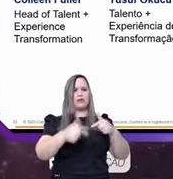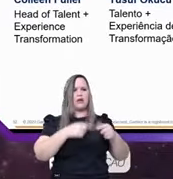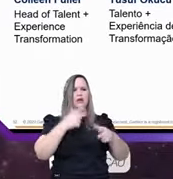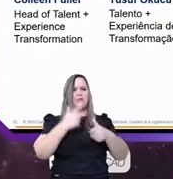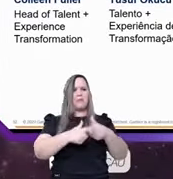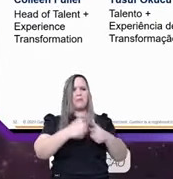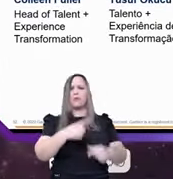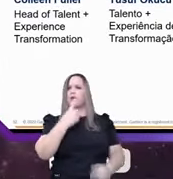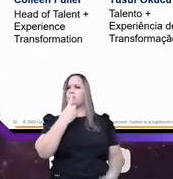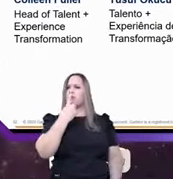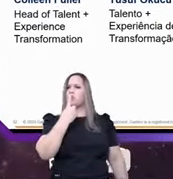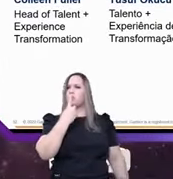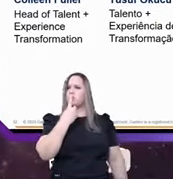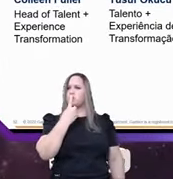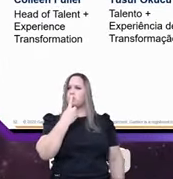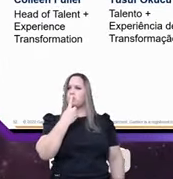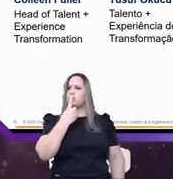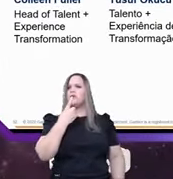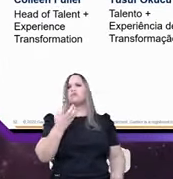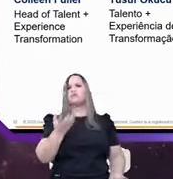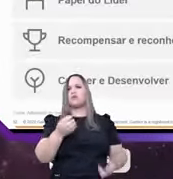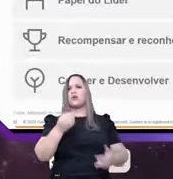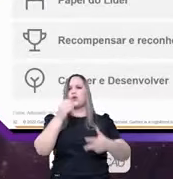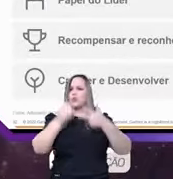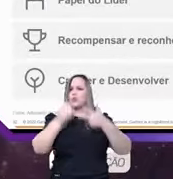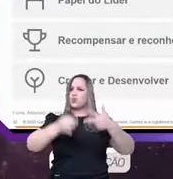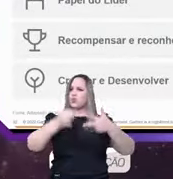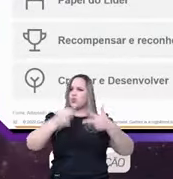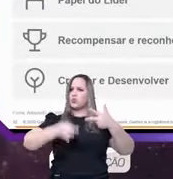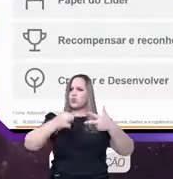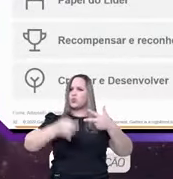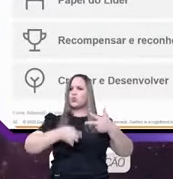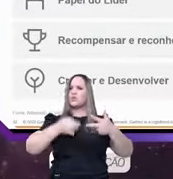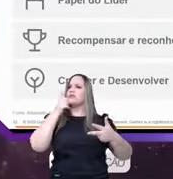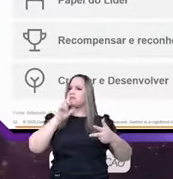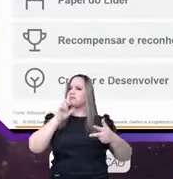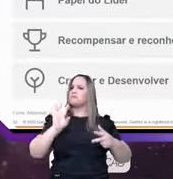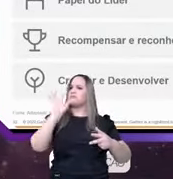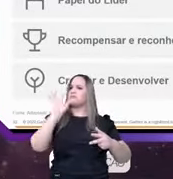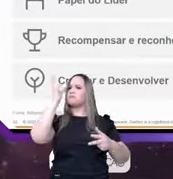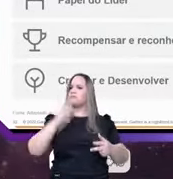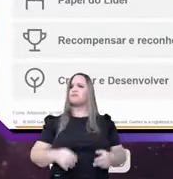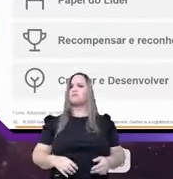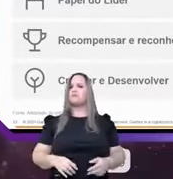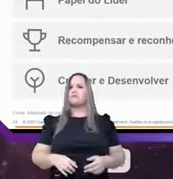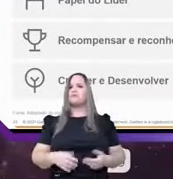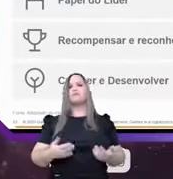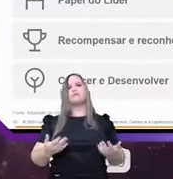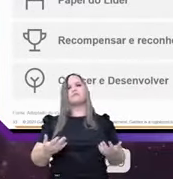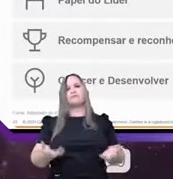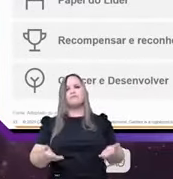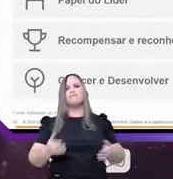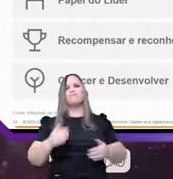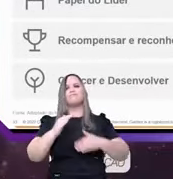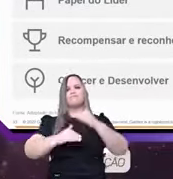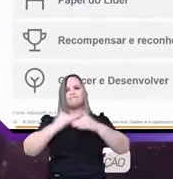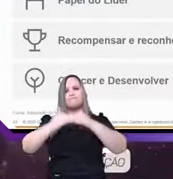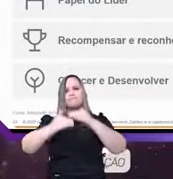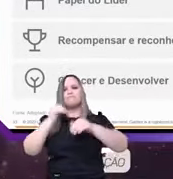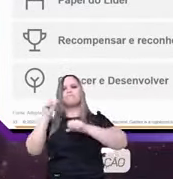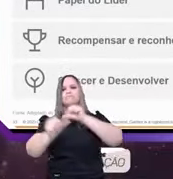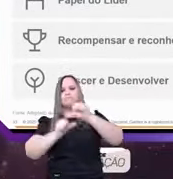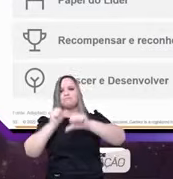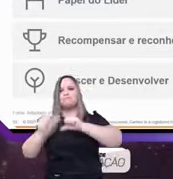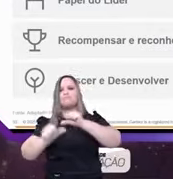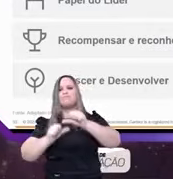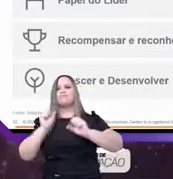também que acontece no judiciário. Desempenho e feedback. Como é que eu avalio desempenho e feedback? É difícil, as pessoas têm